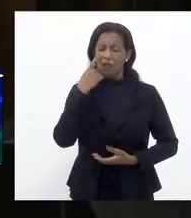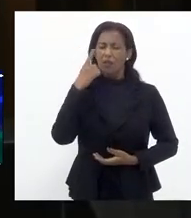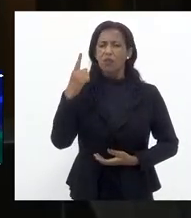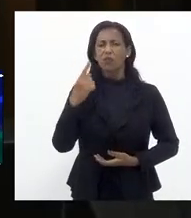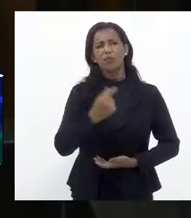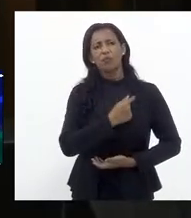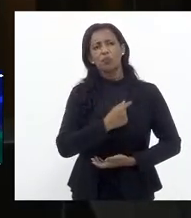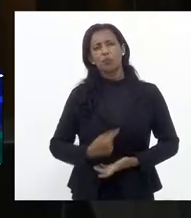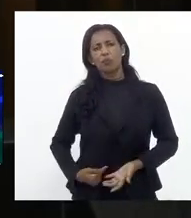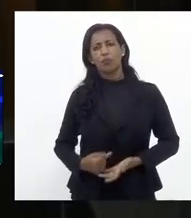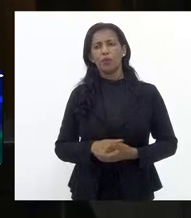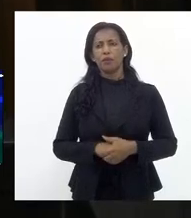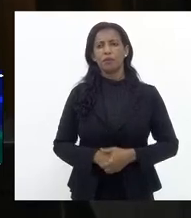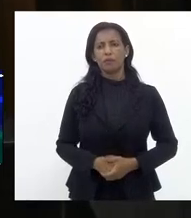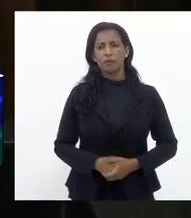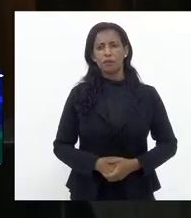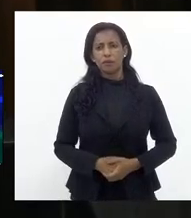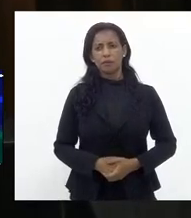governo